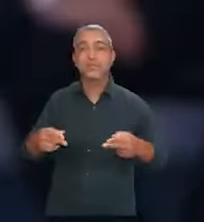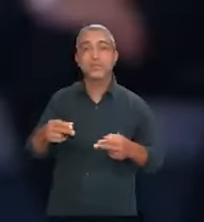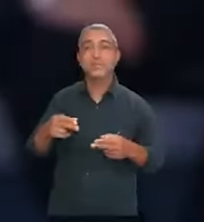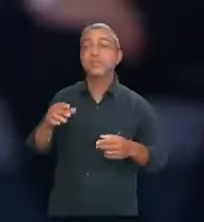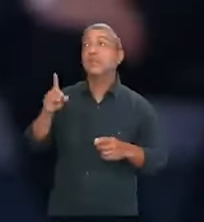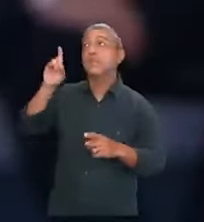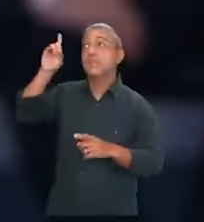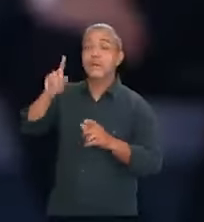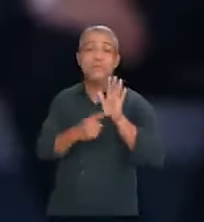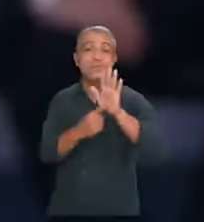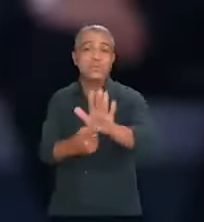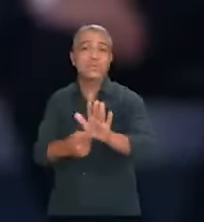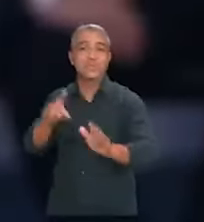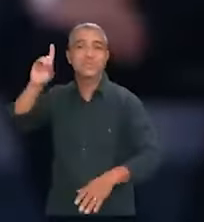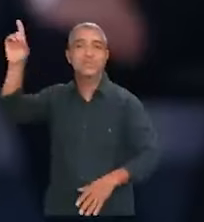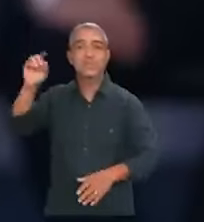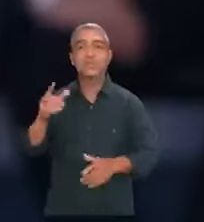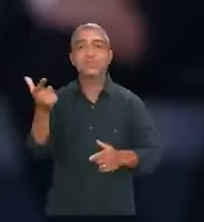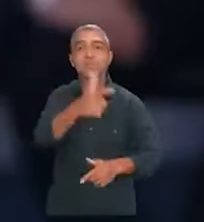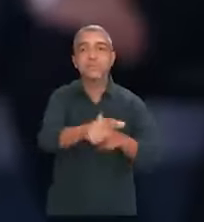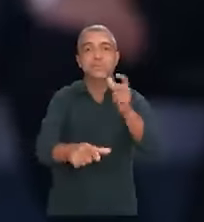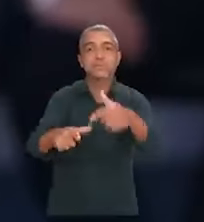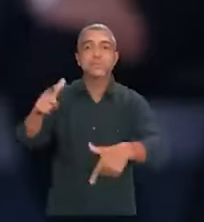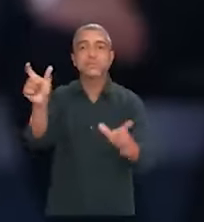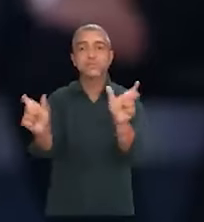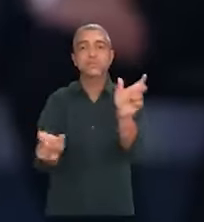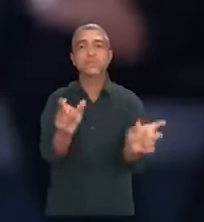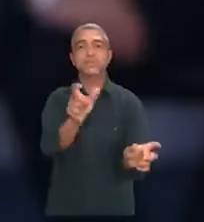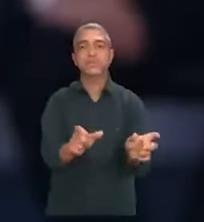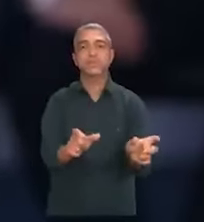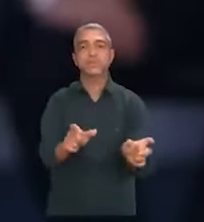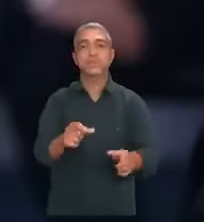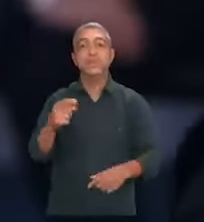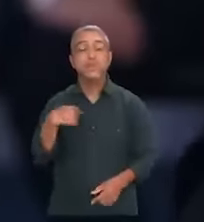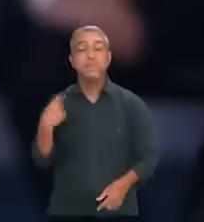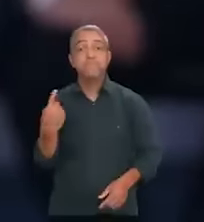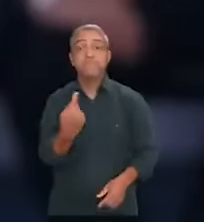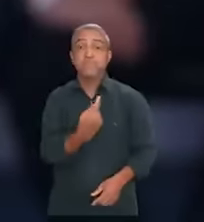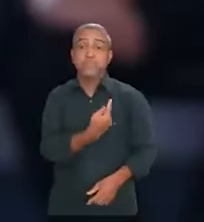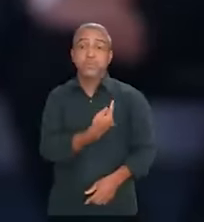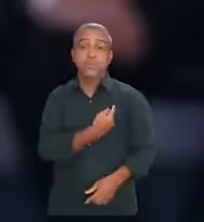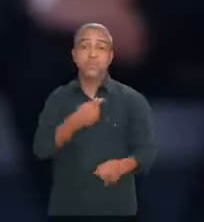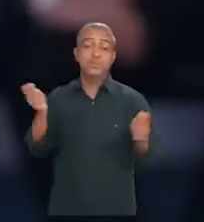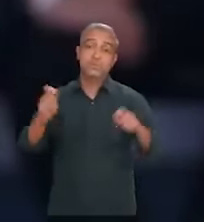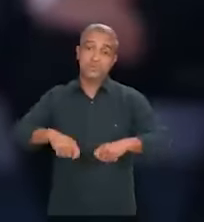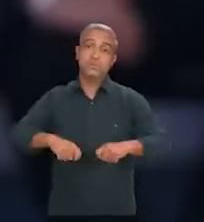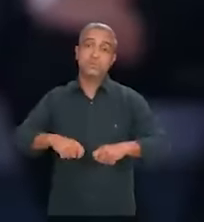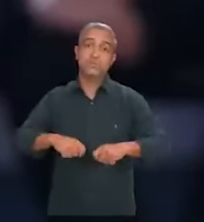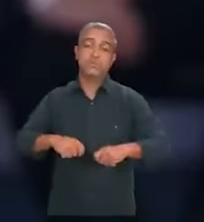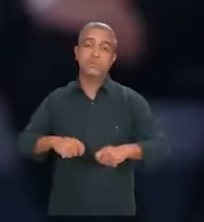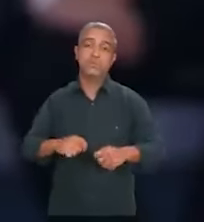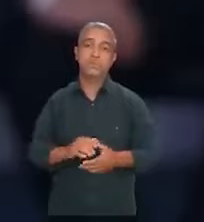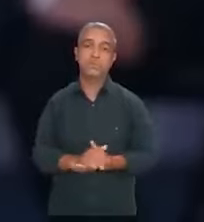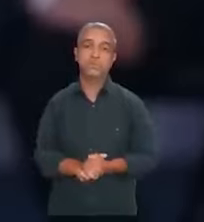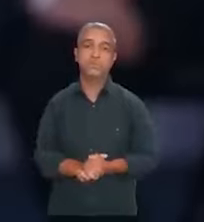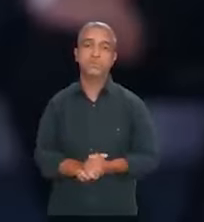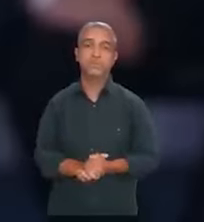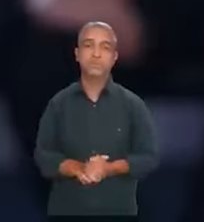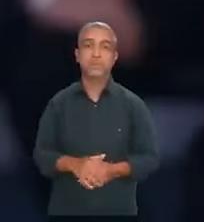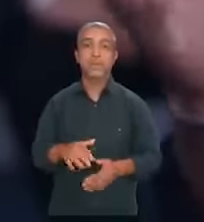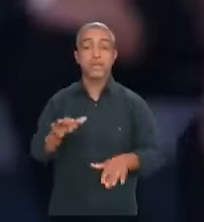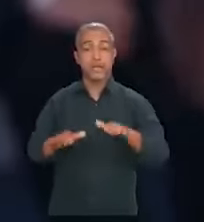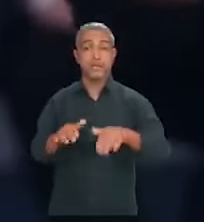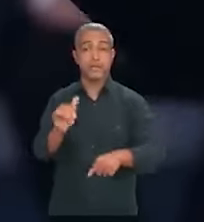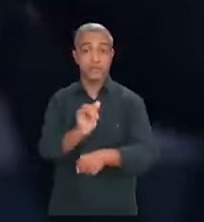abre o coração e deixa ser usado uau Então olha até na questão do YouTube quando eu